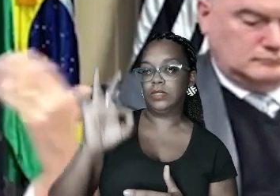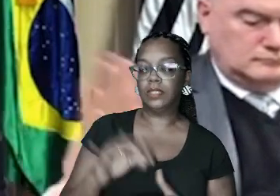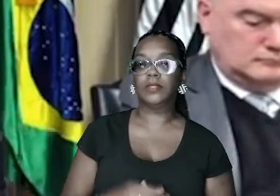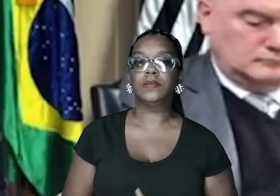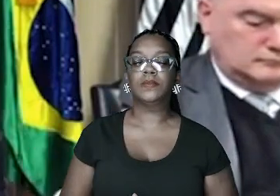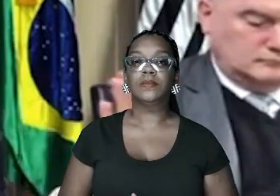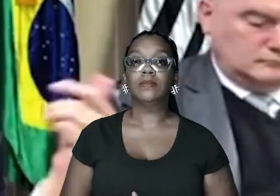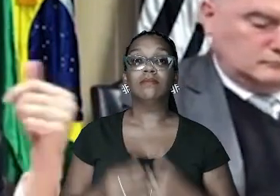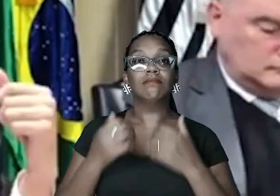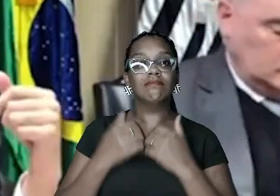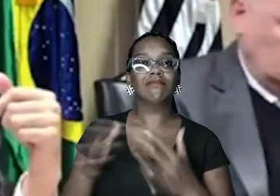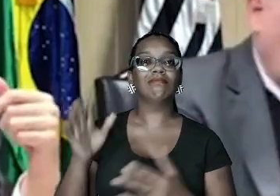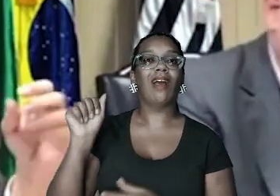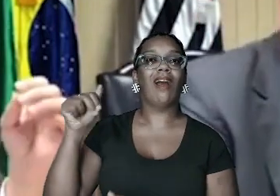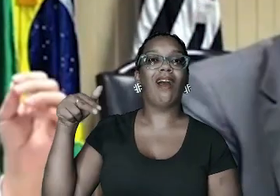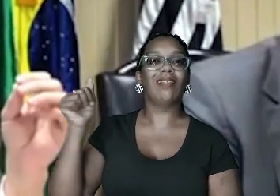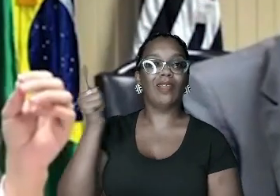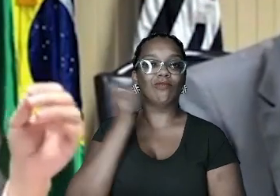90